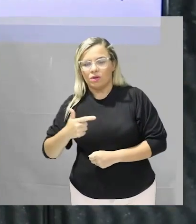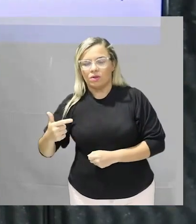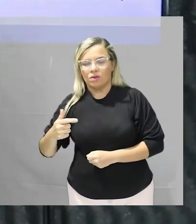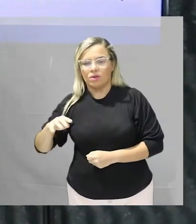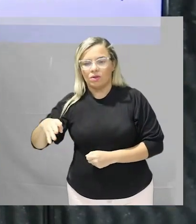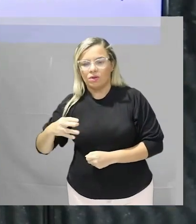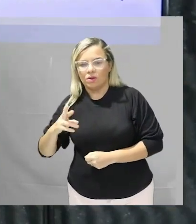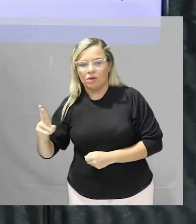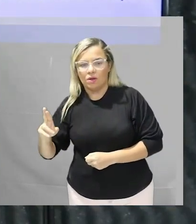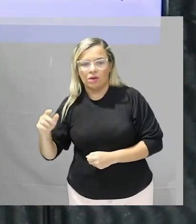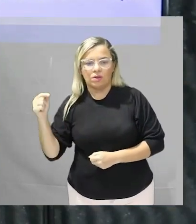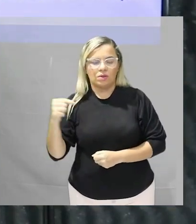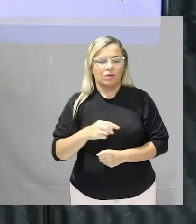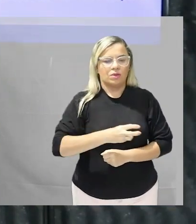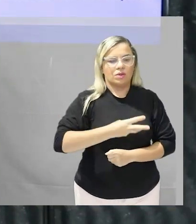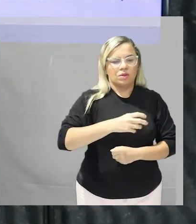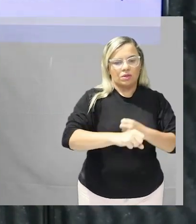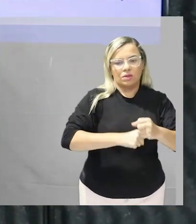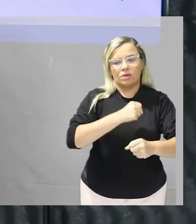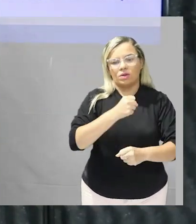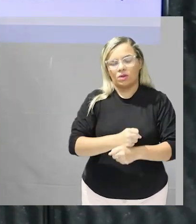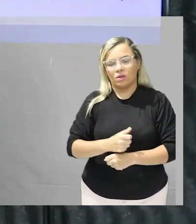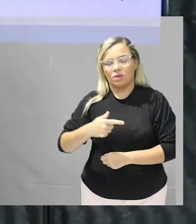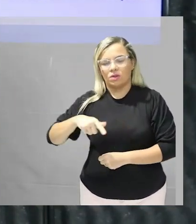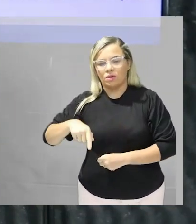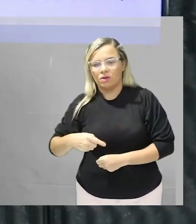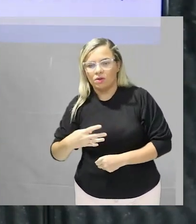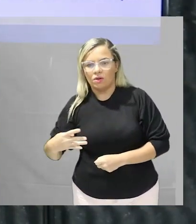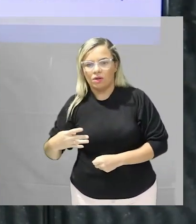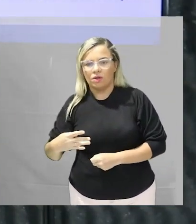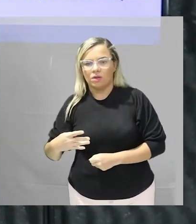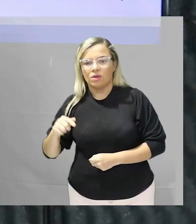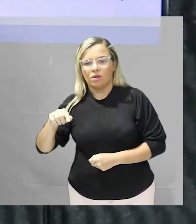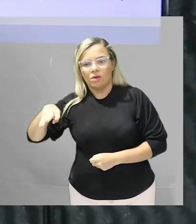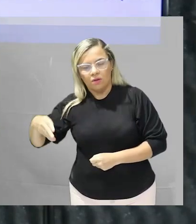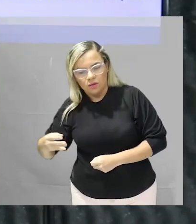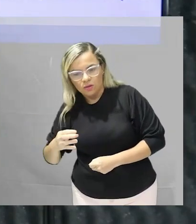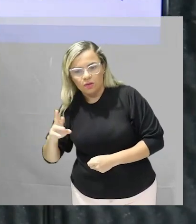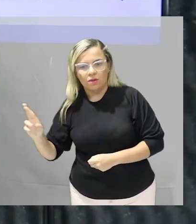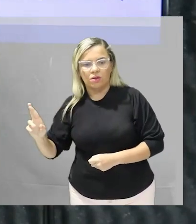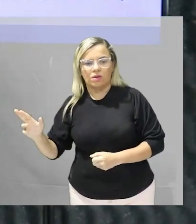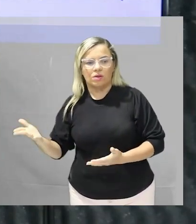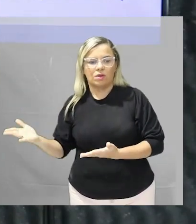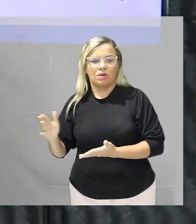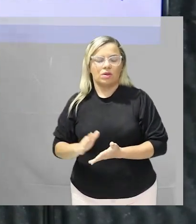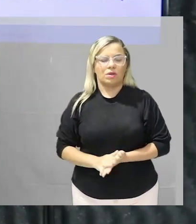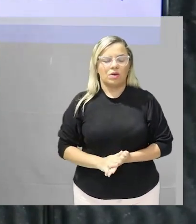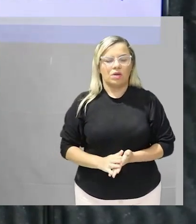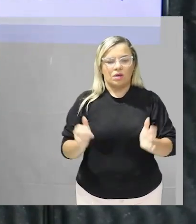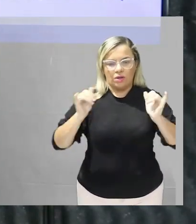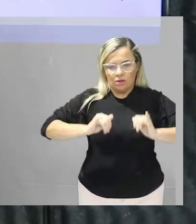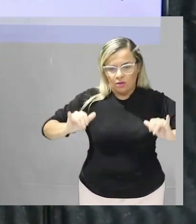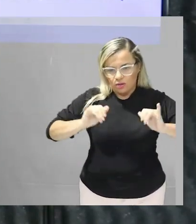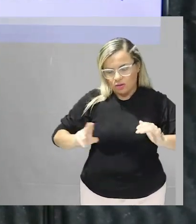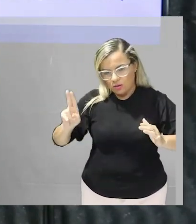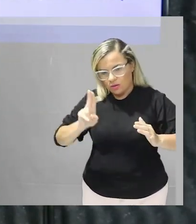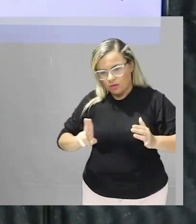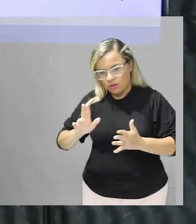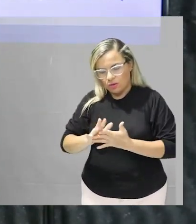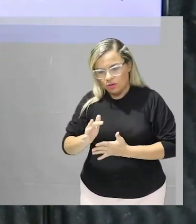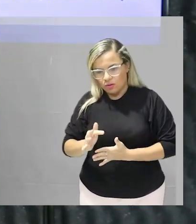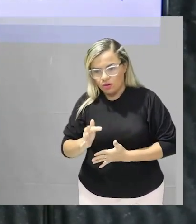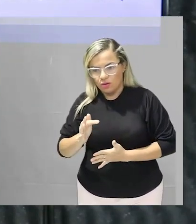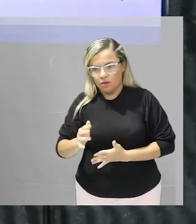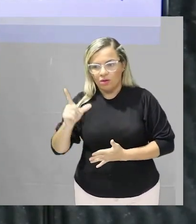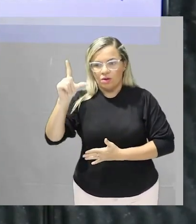esses dados serão utilizados para projetar a receita mínima esperada